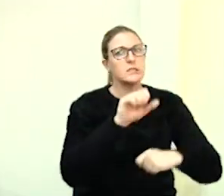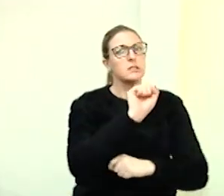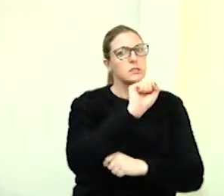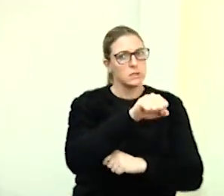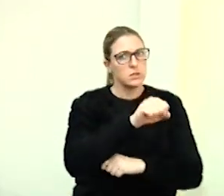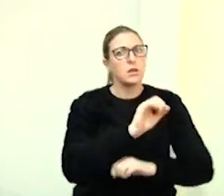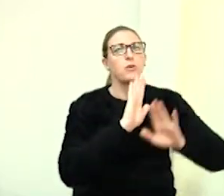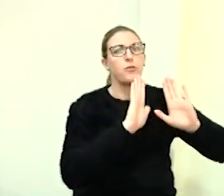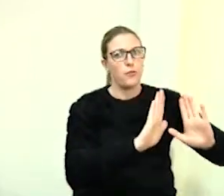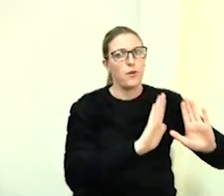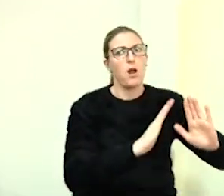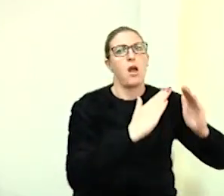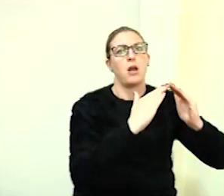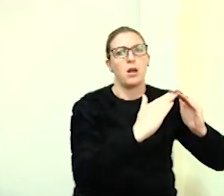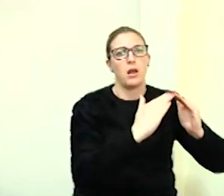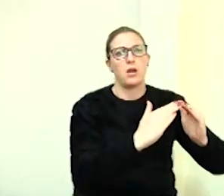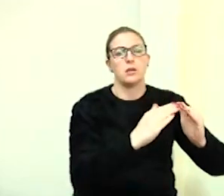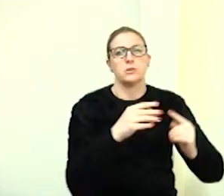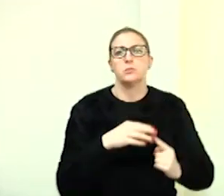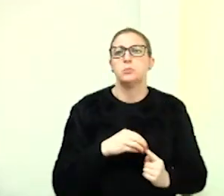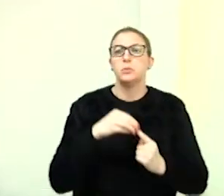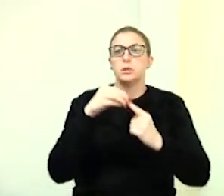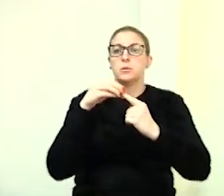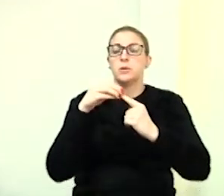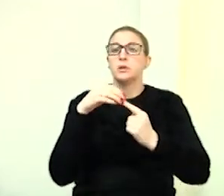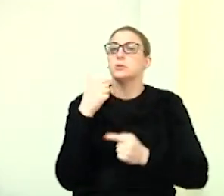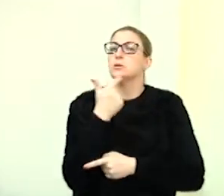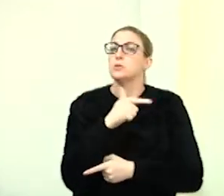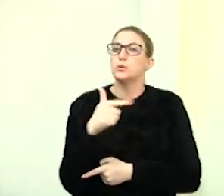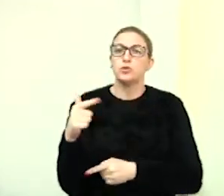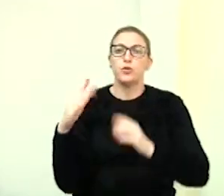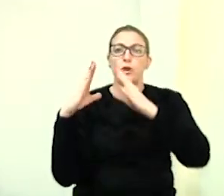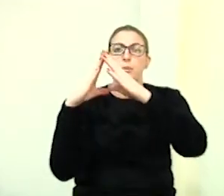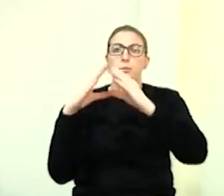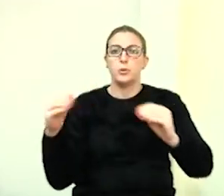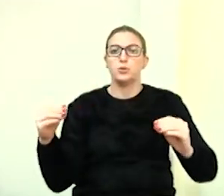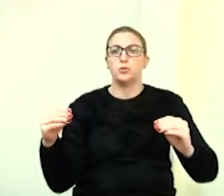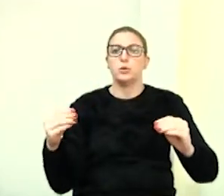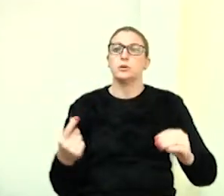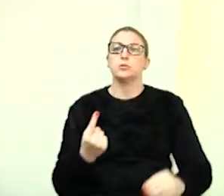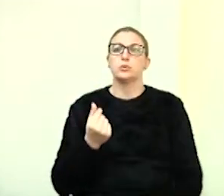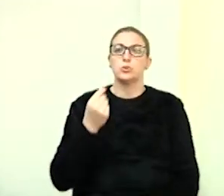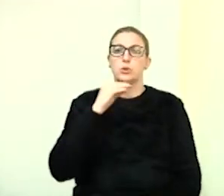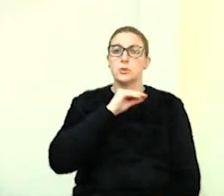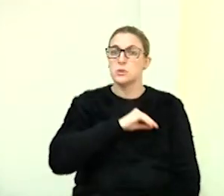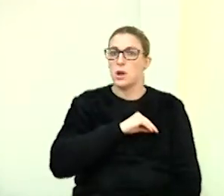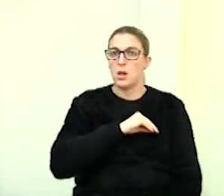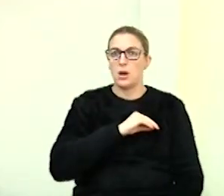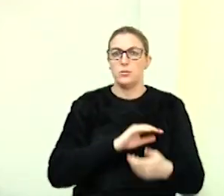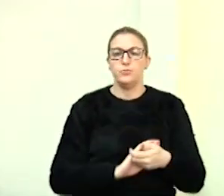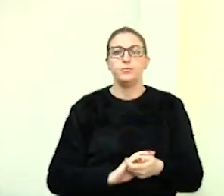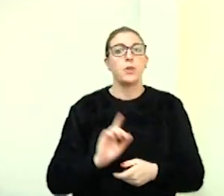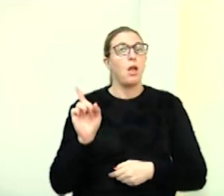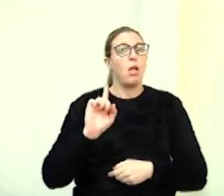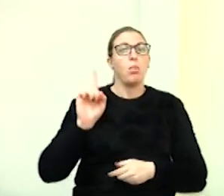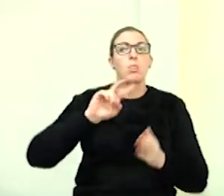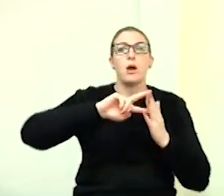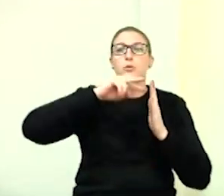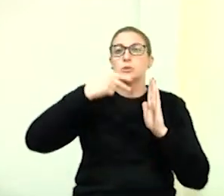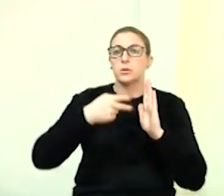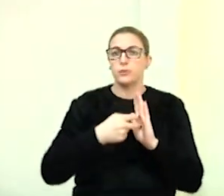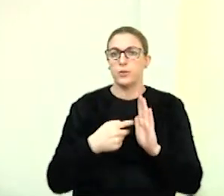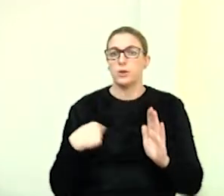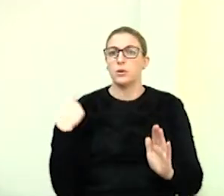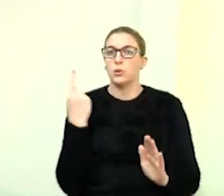em casa, principalmente se não tiver prejuízos ao seu ordenado. não significa que nós deixaremos de